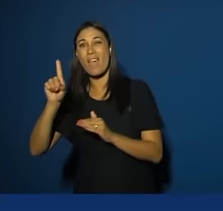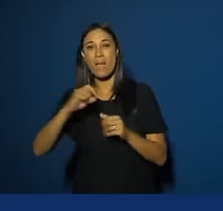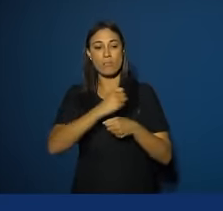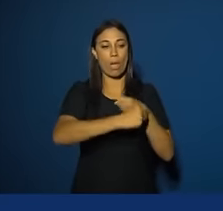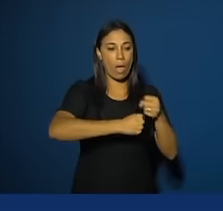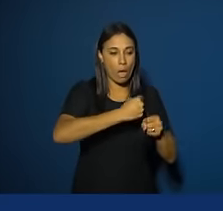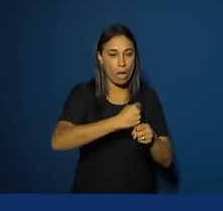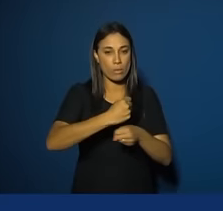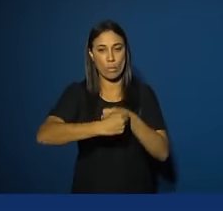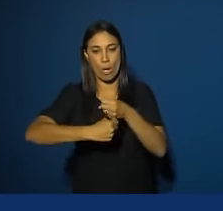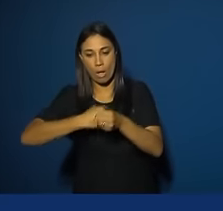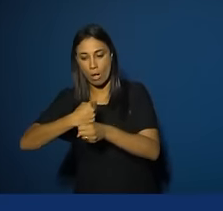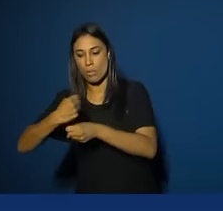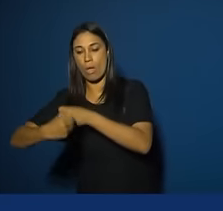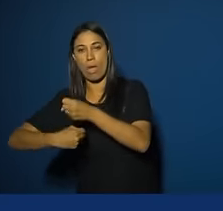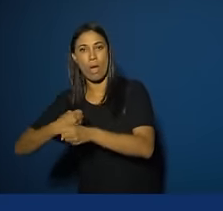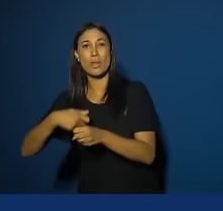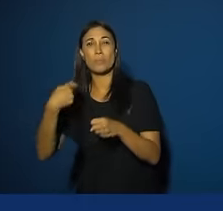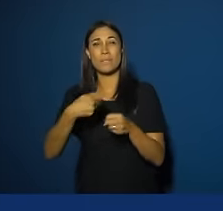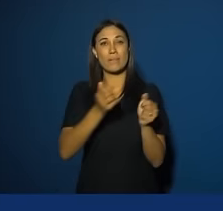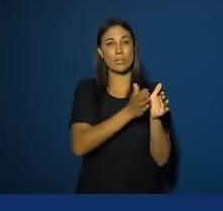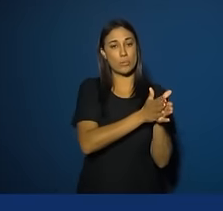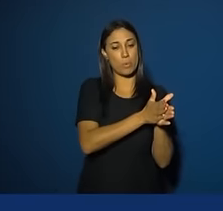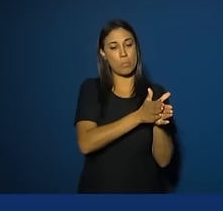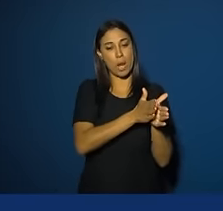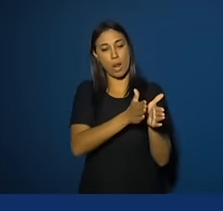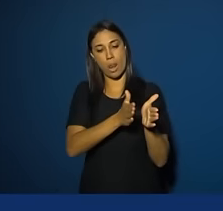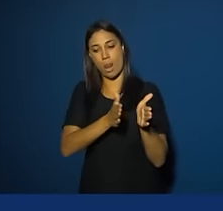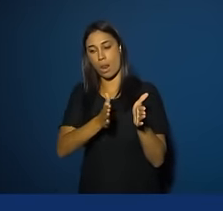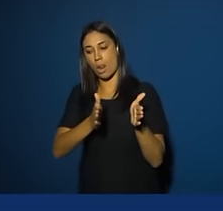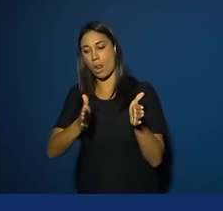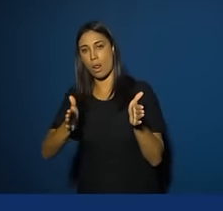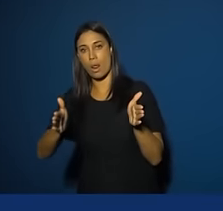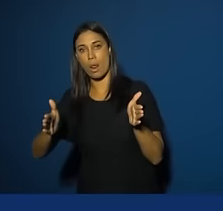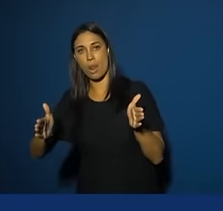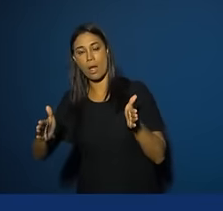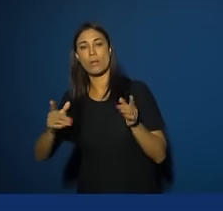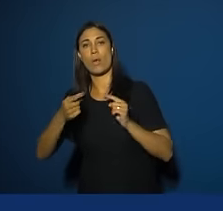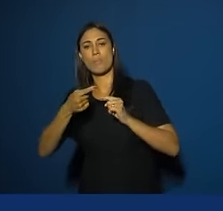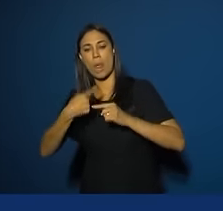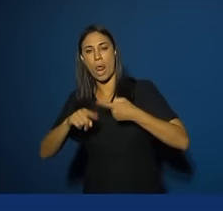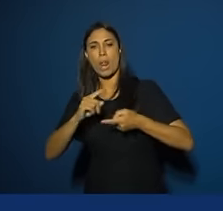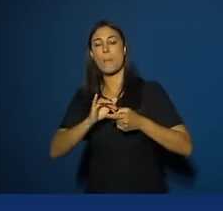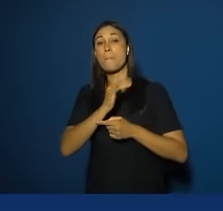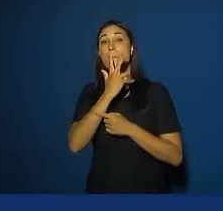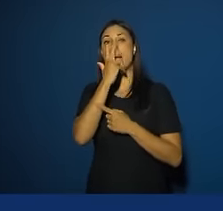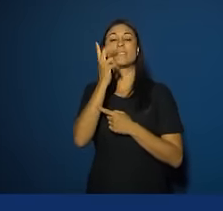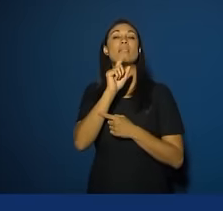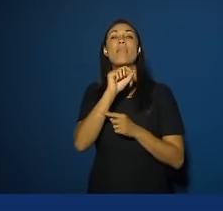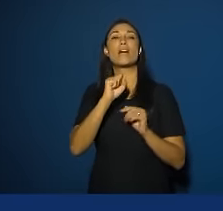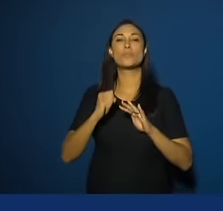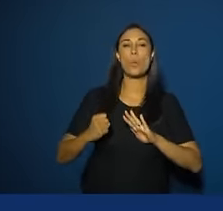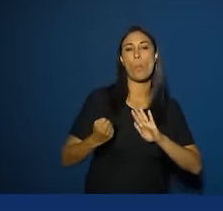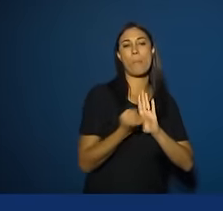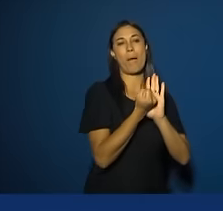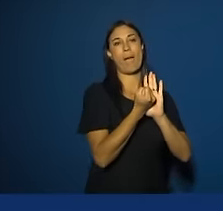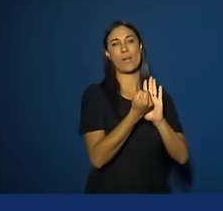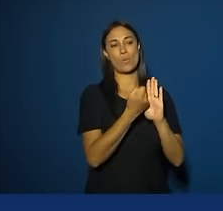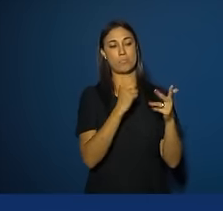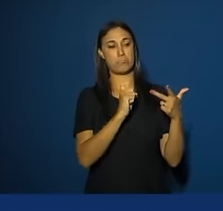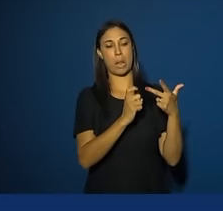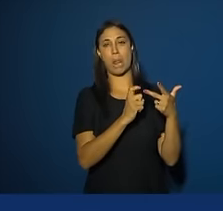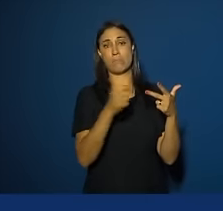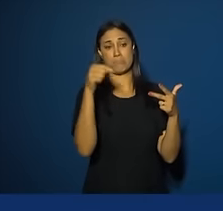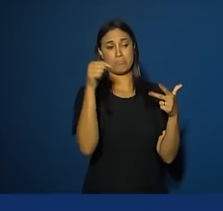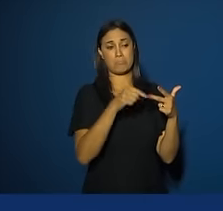ano era um era um caminho que você tava indo onde o congresso viravam um Carimbador eh do executivo